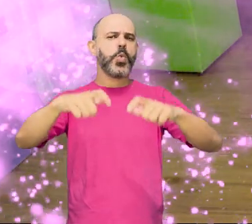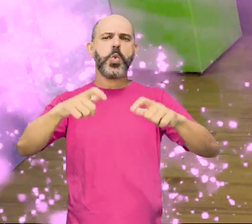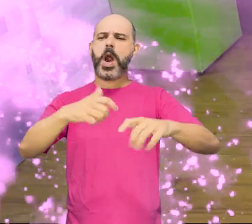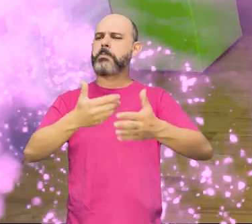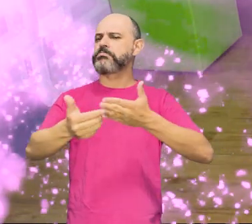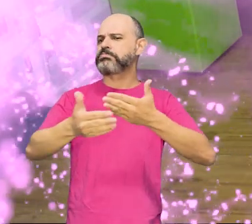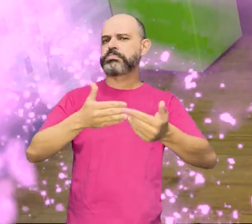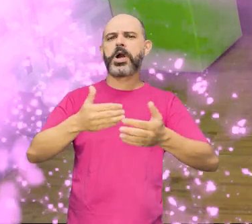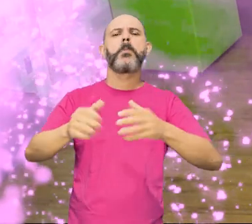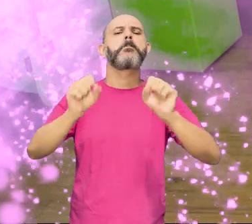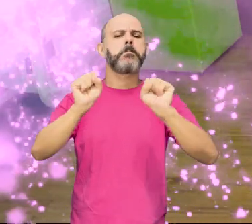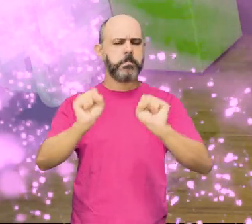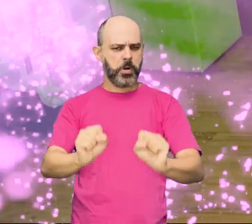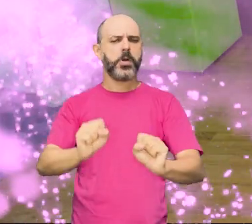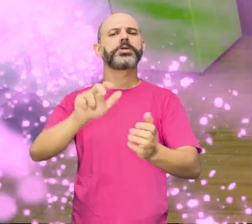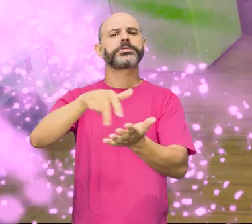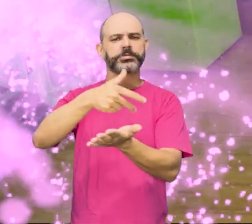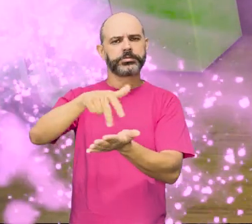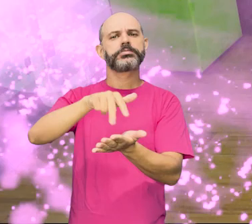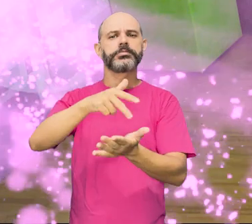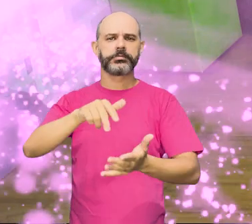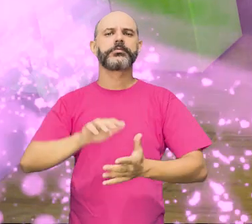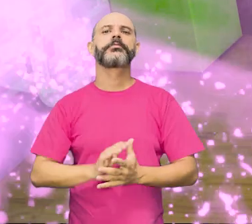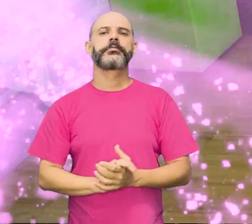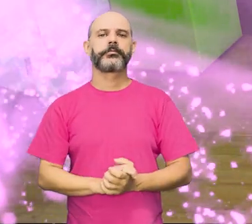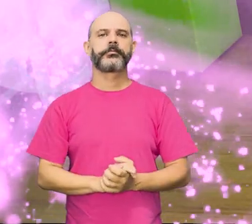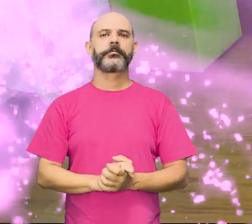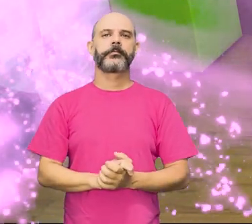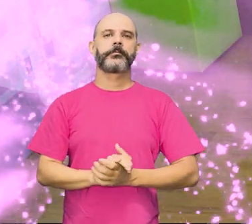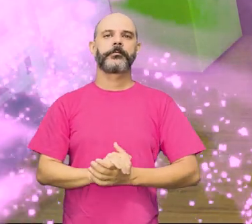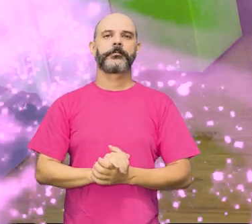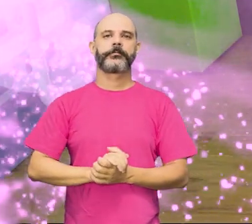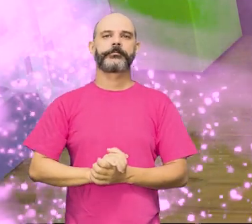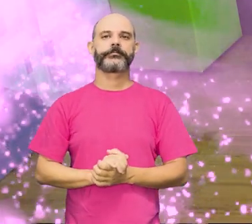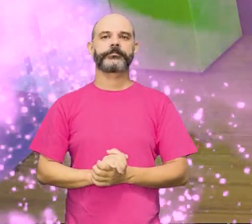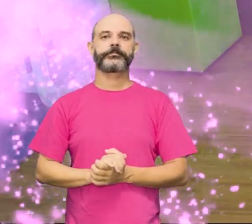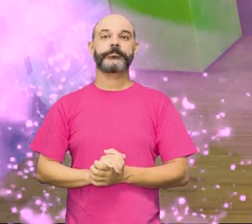Em todo lugar pode ter dança.